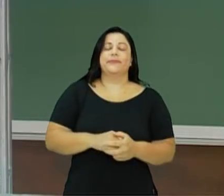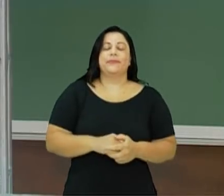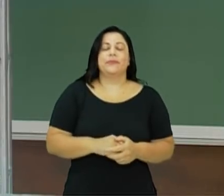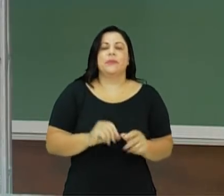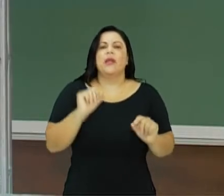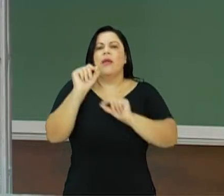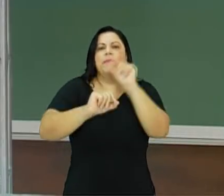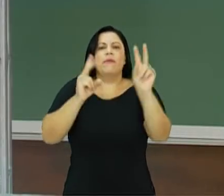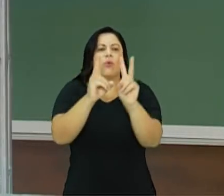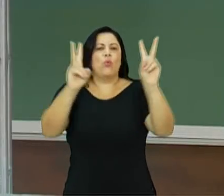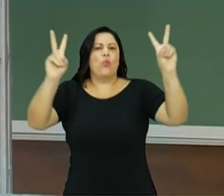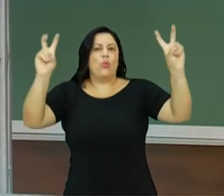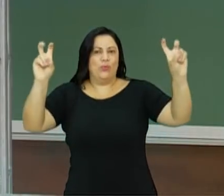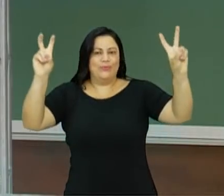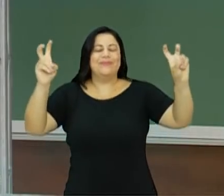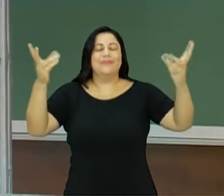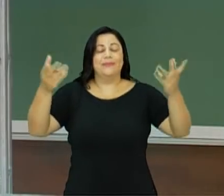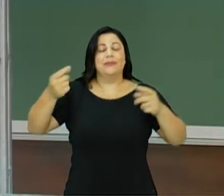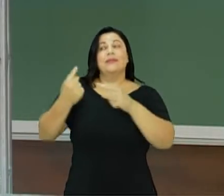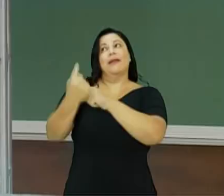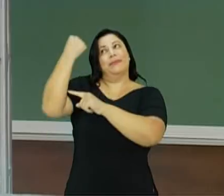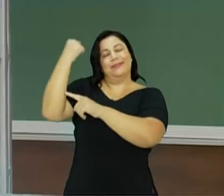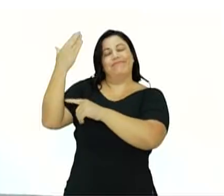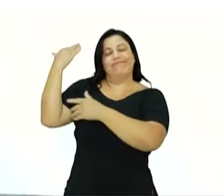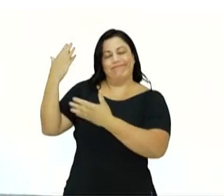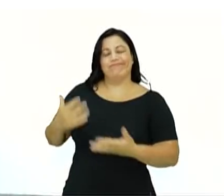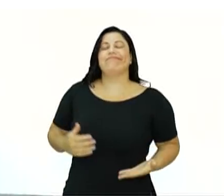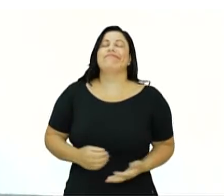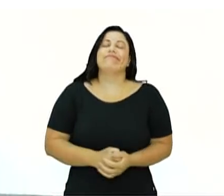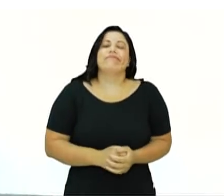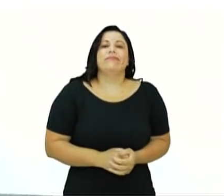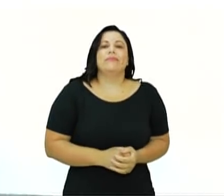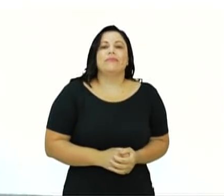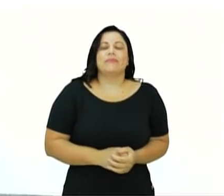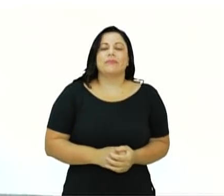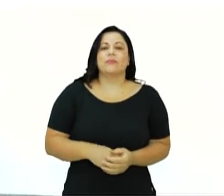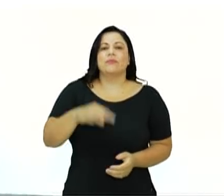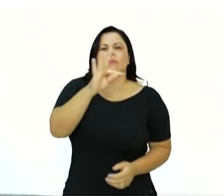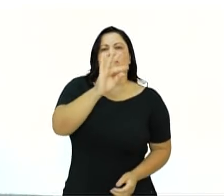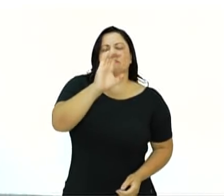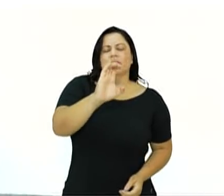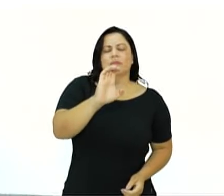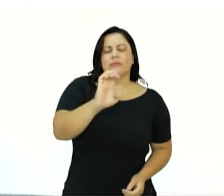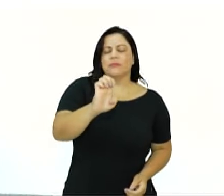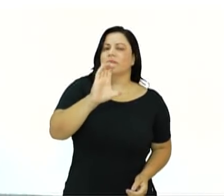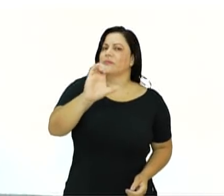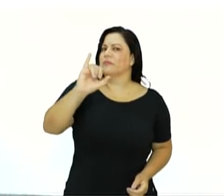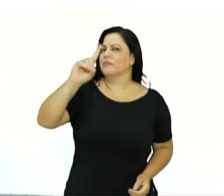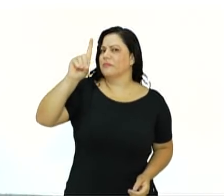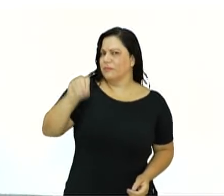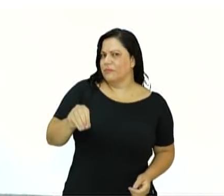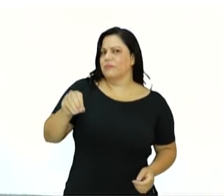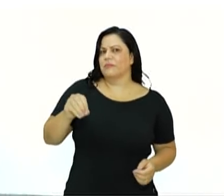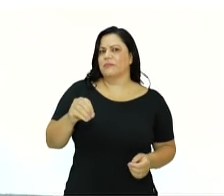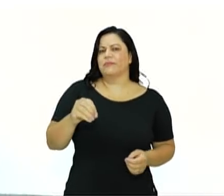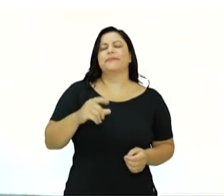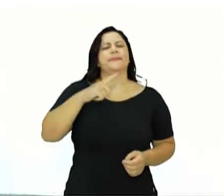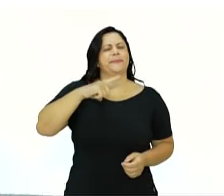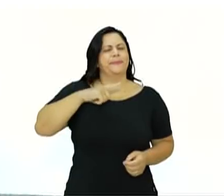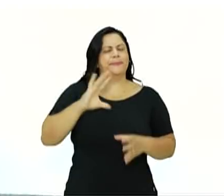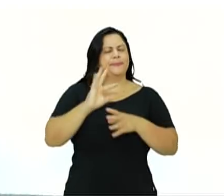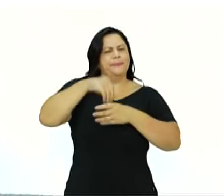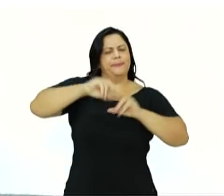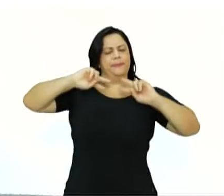temas anteriores, né, para ver como é que está o teu conhecimento. Os tecidos humanos podem ser classificados em 4 grandes grupos, os